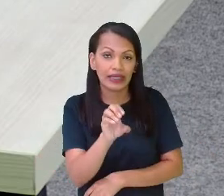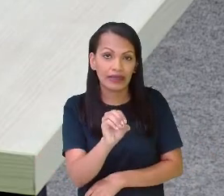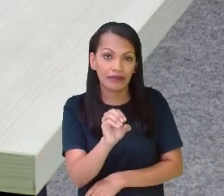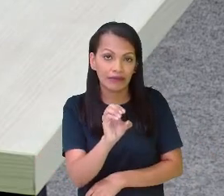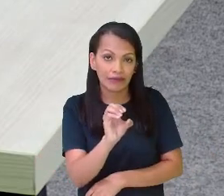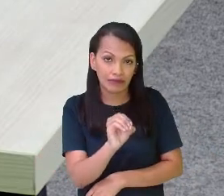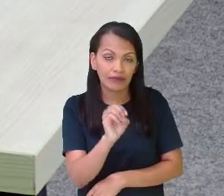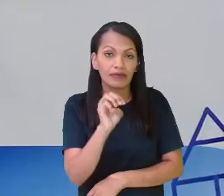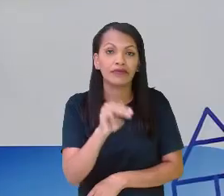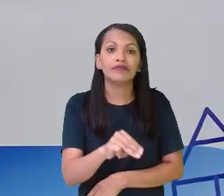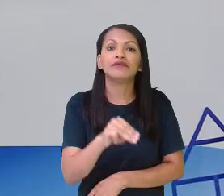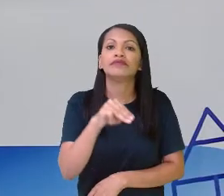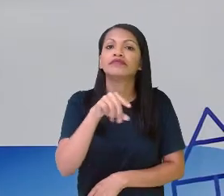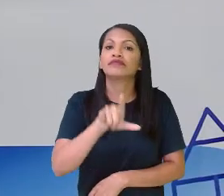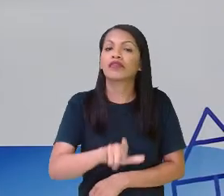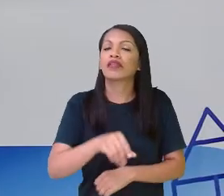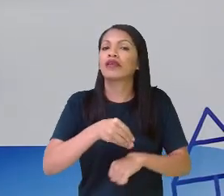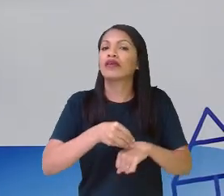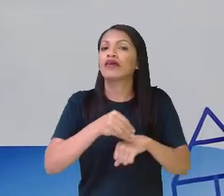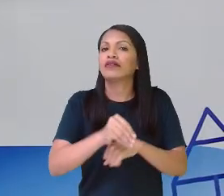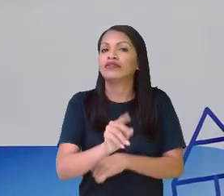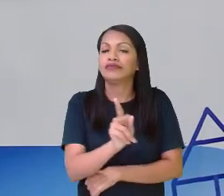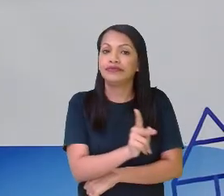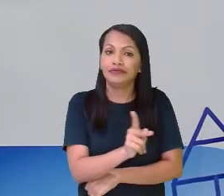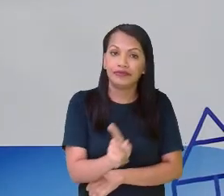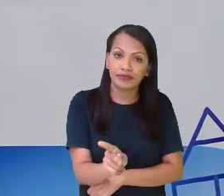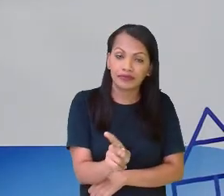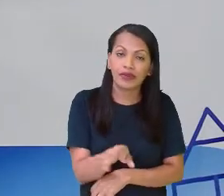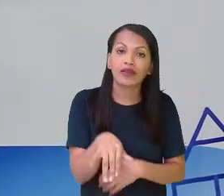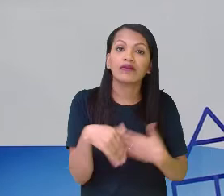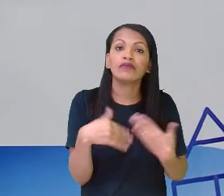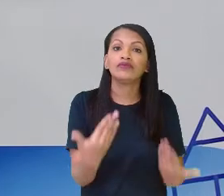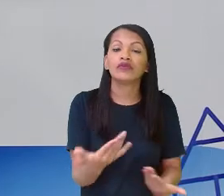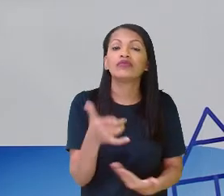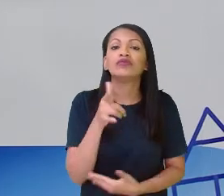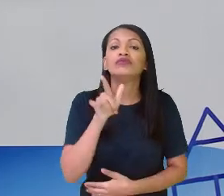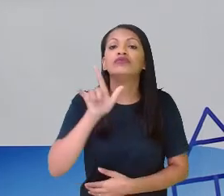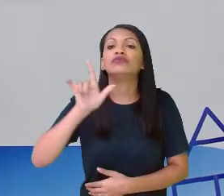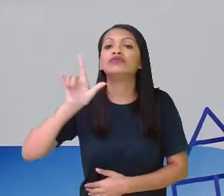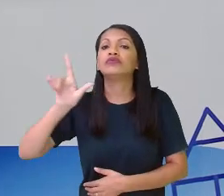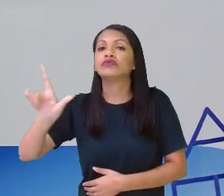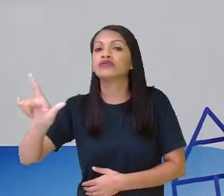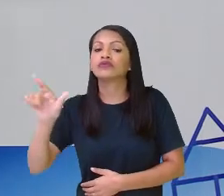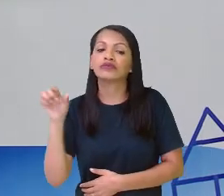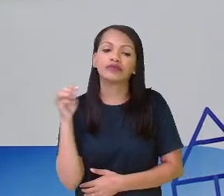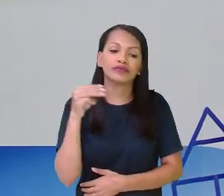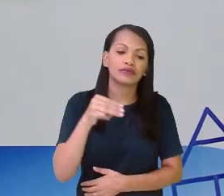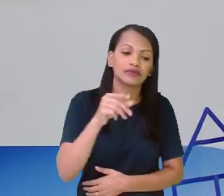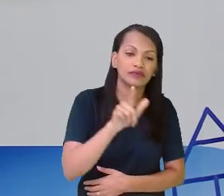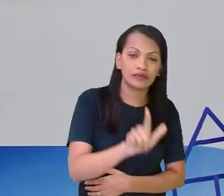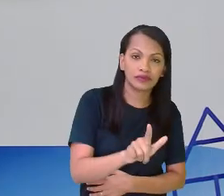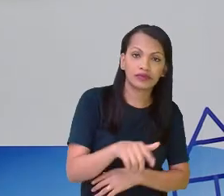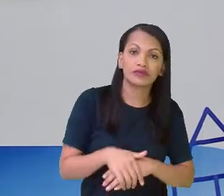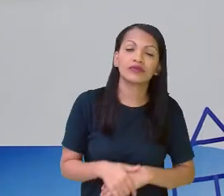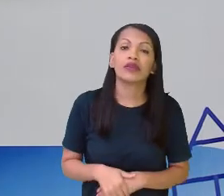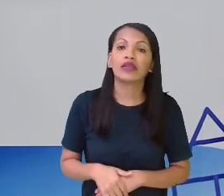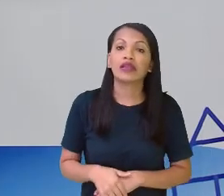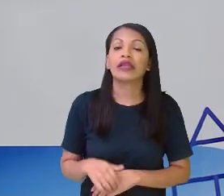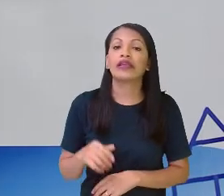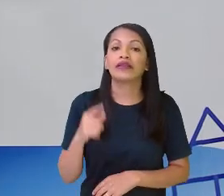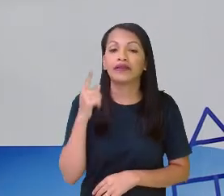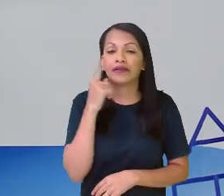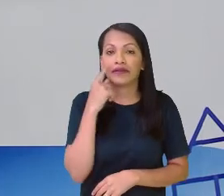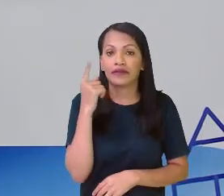quinto ano, dica da professora. Quando a gente fala de litro, mililitro, não é 500 ml não,